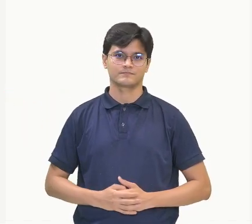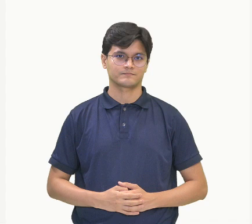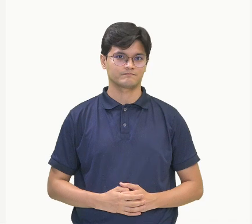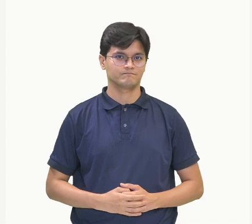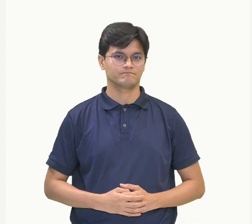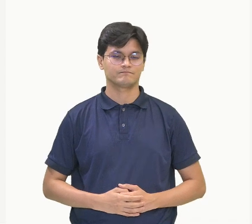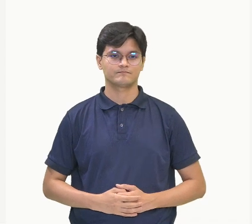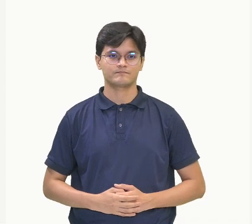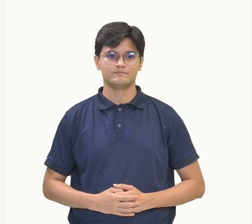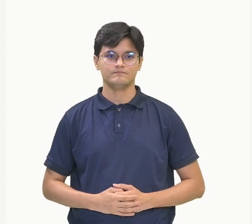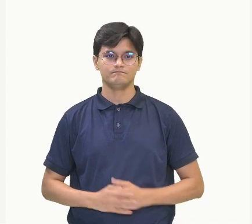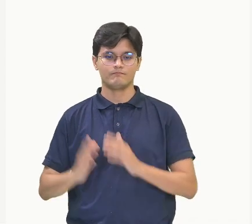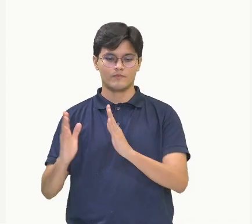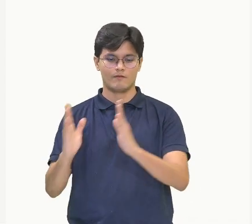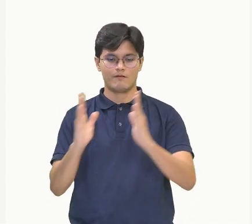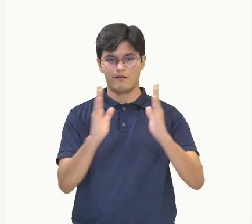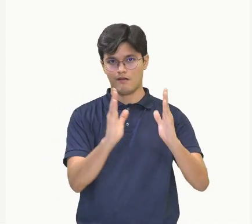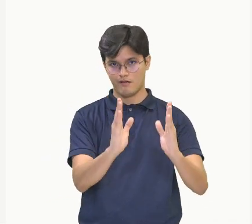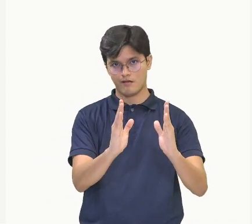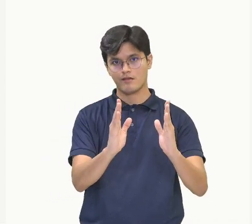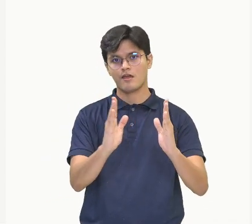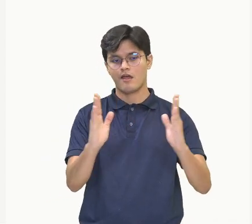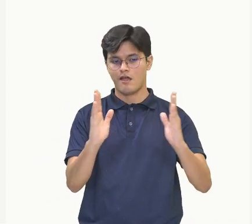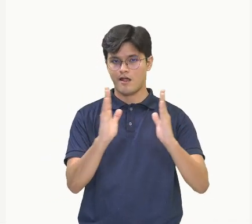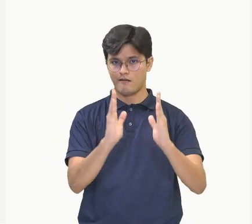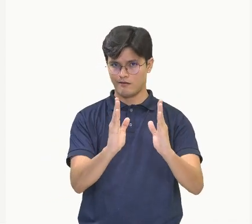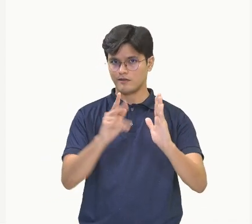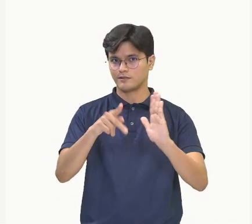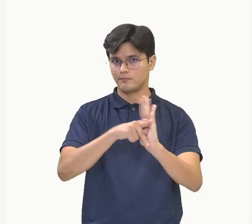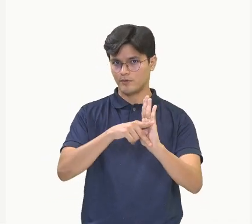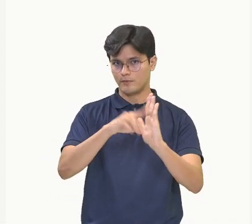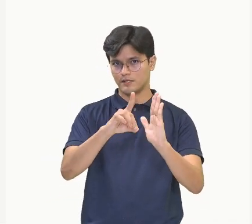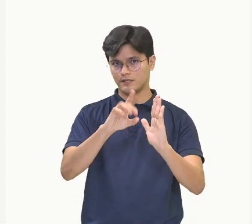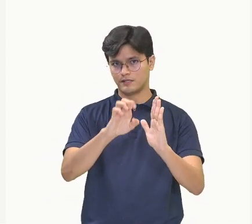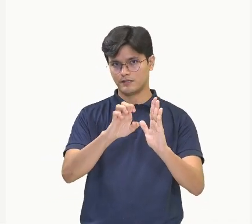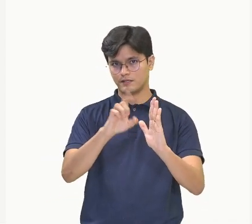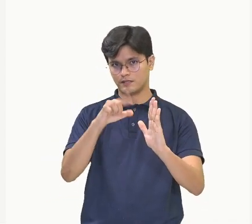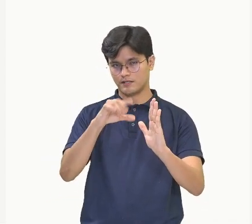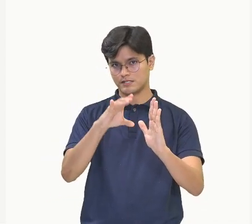Aqui, ó, na casa dos décimos, eu tenho 3 décimos.